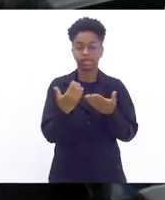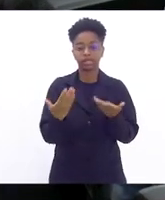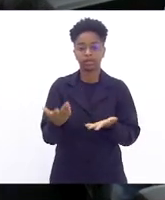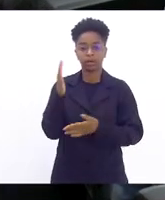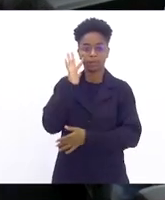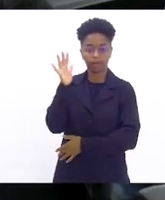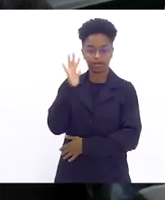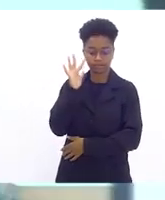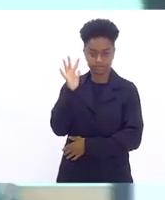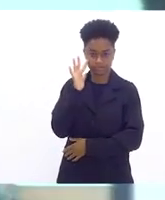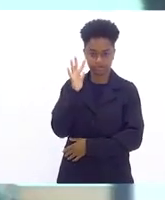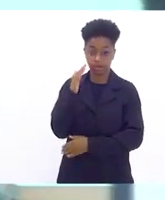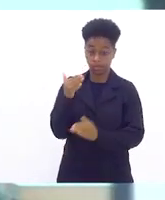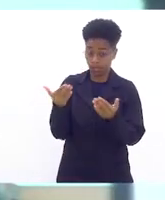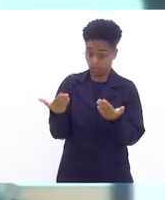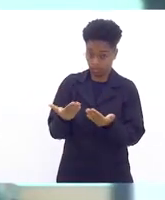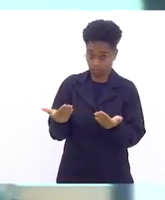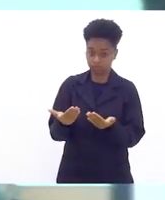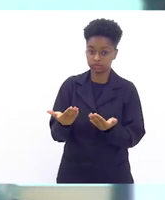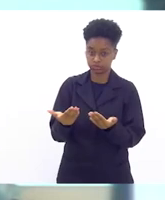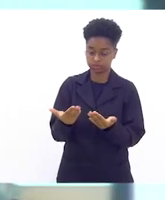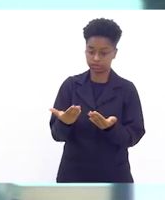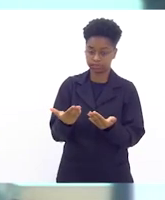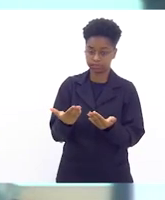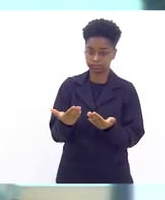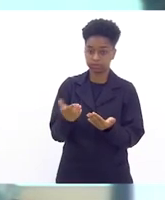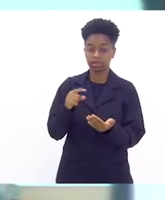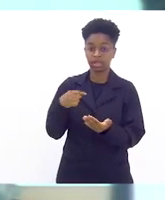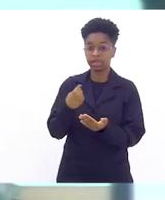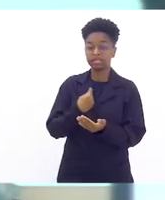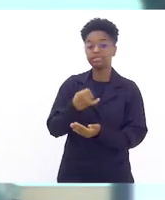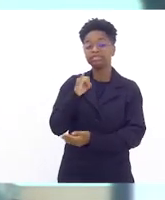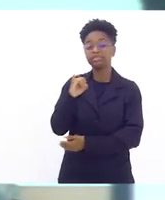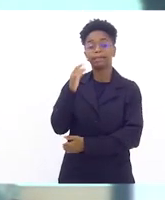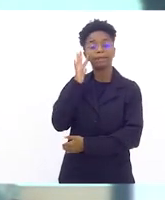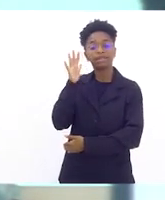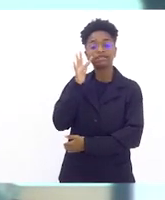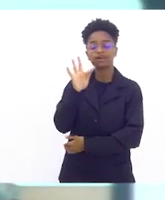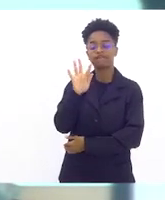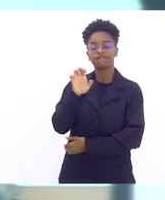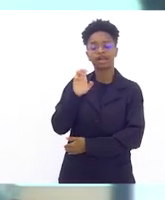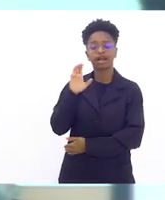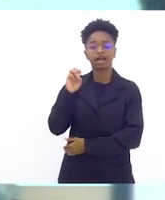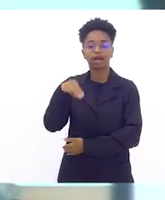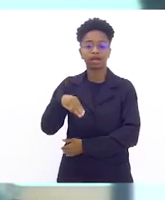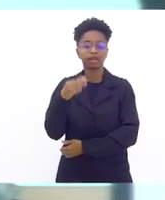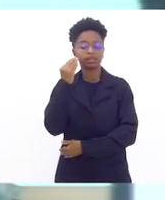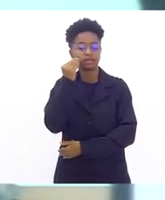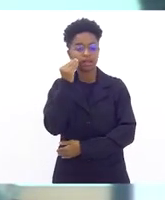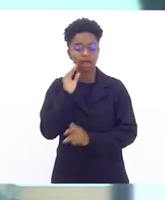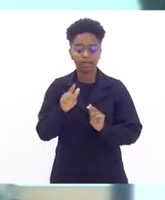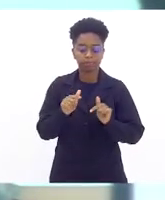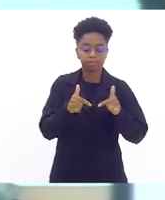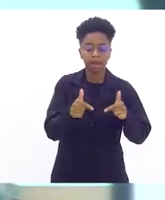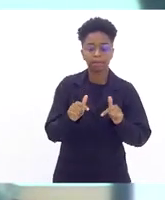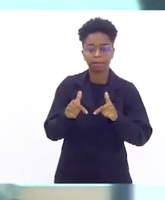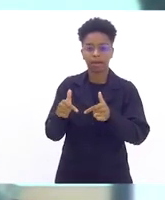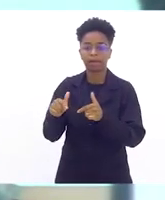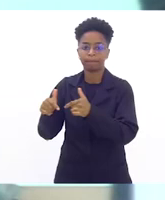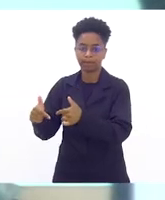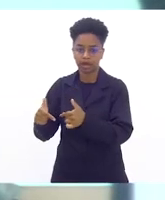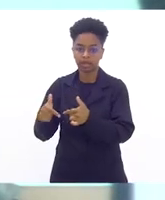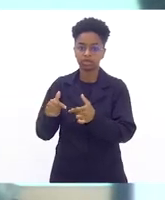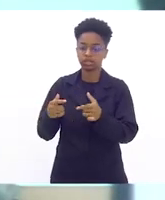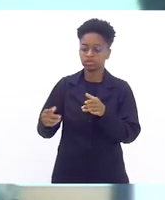é hoje a gente se pensar no frequência a gente fosse ter que fazer realizar incluindo